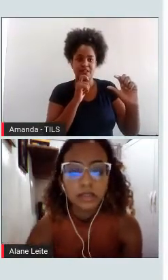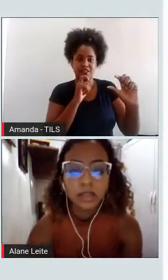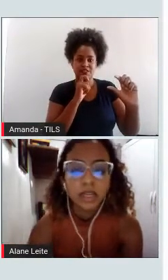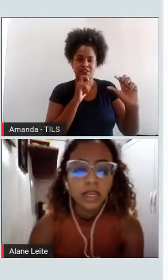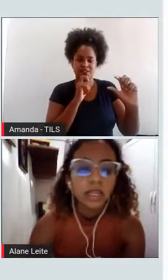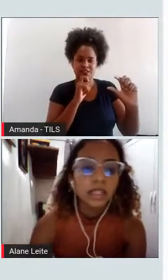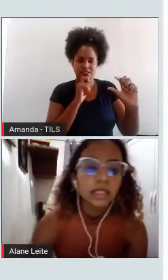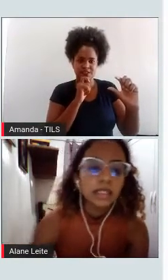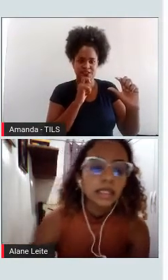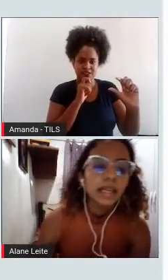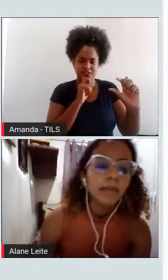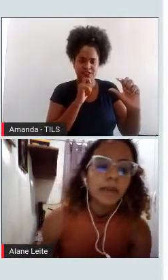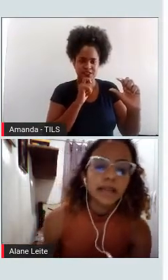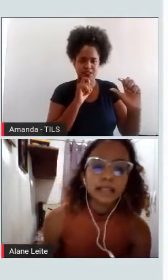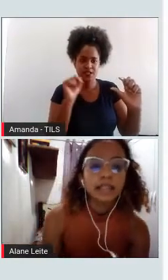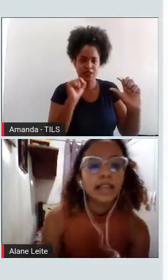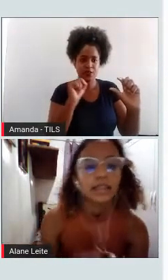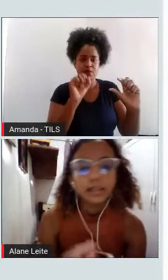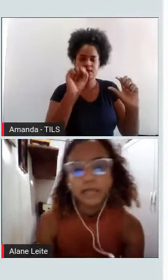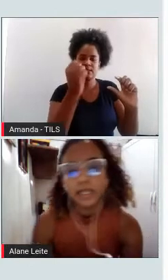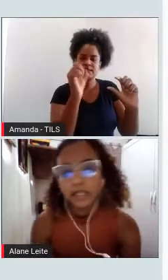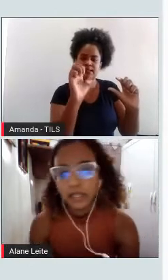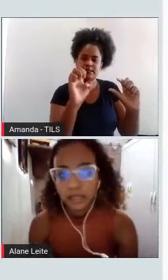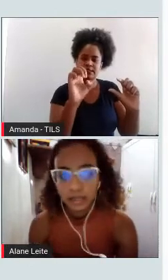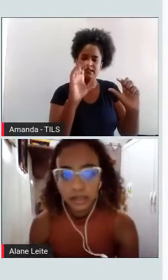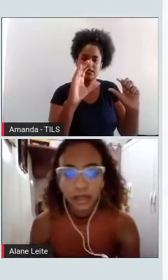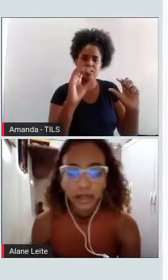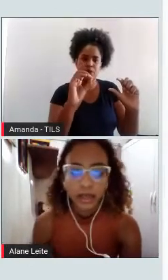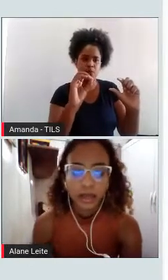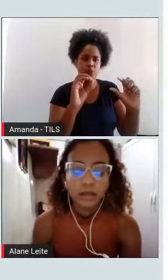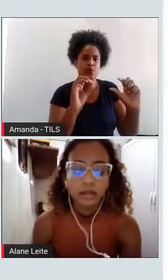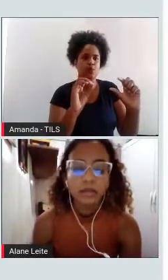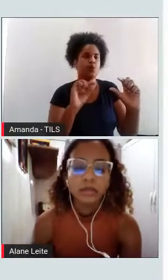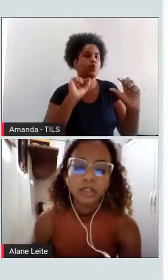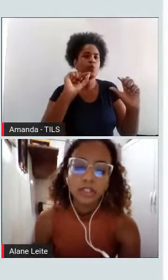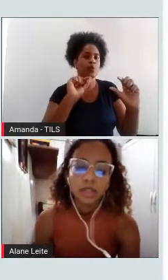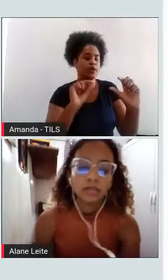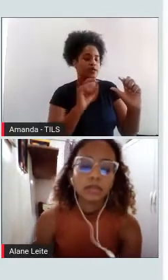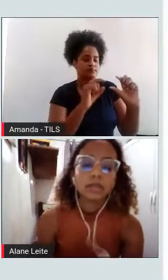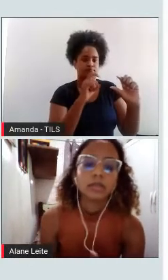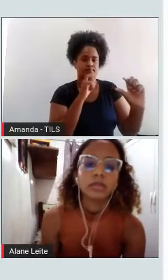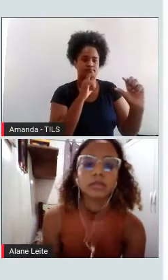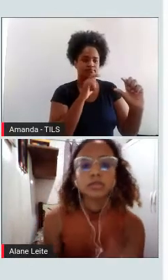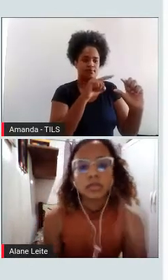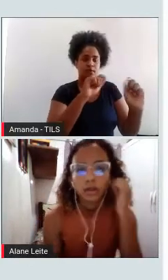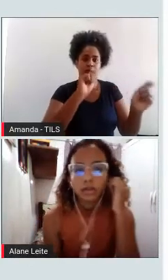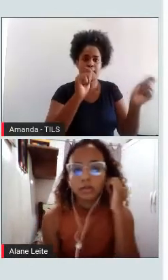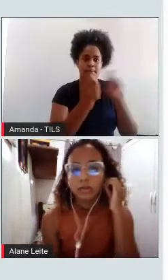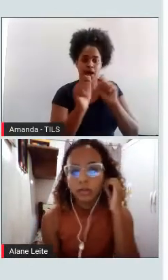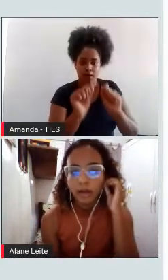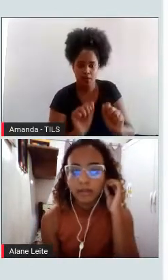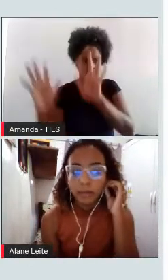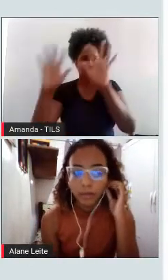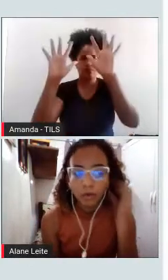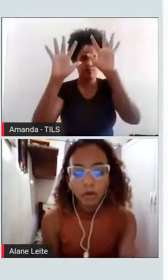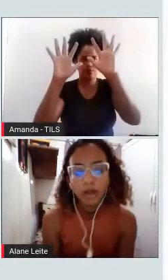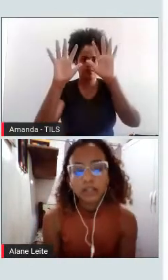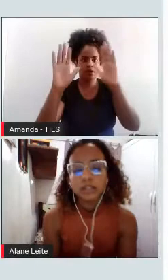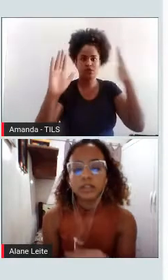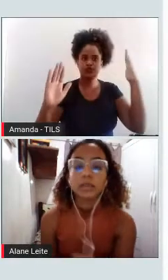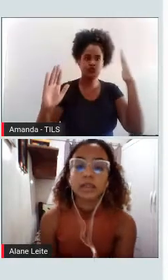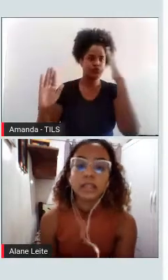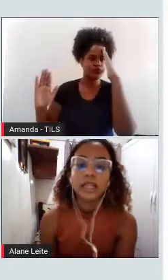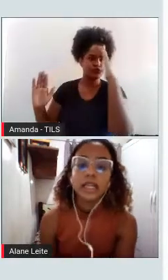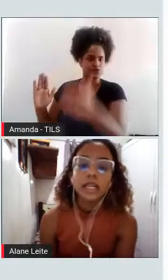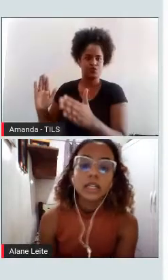não é isso? Se ele passa diretamente os estados do sólido para vapor, a